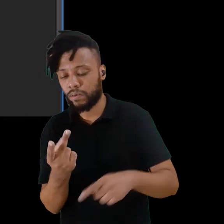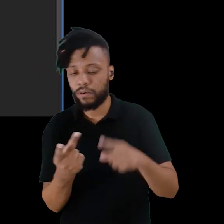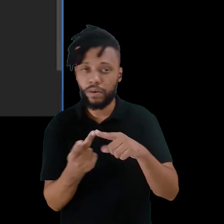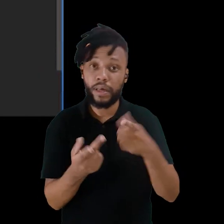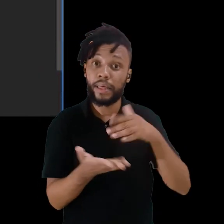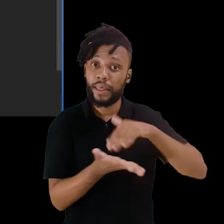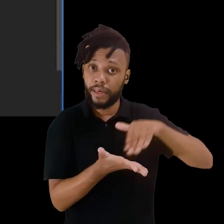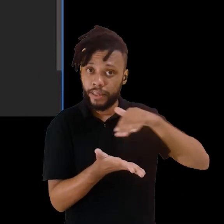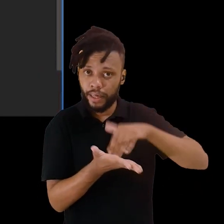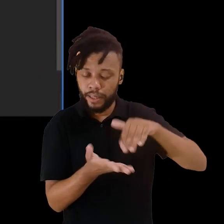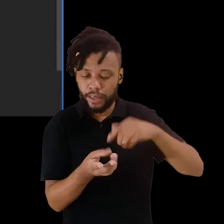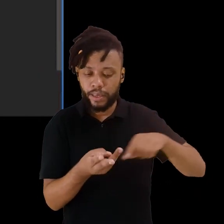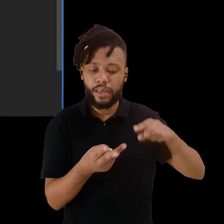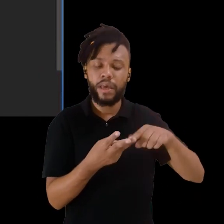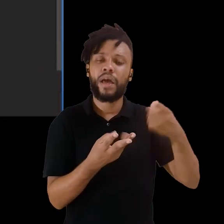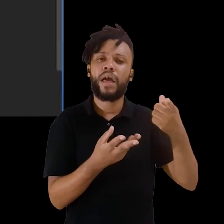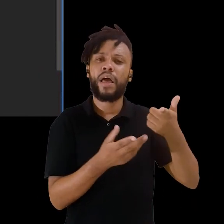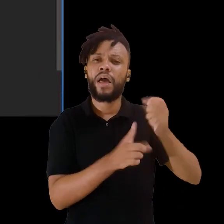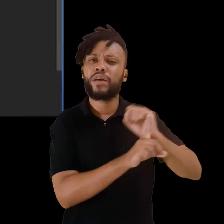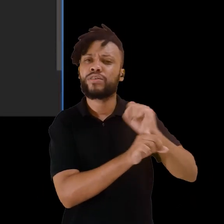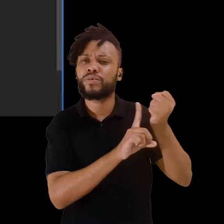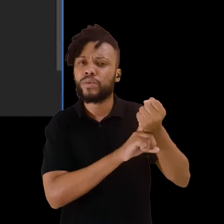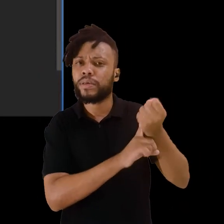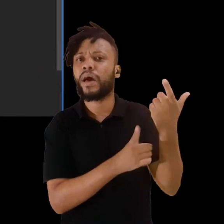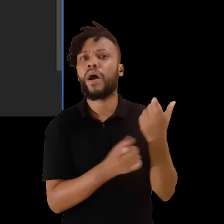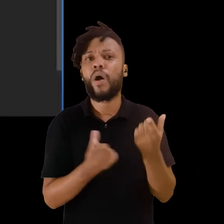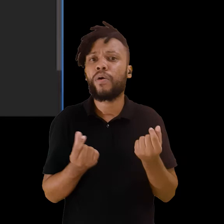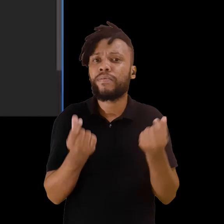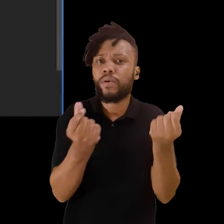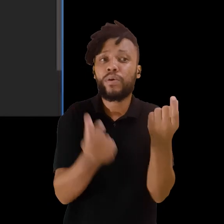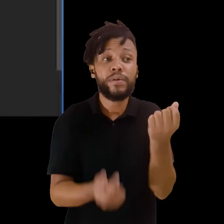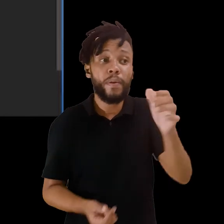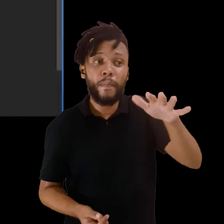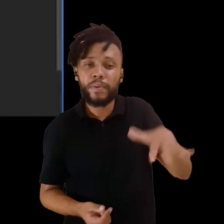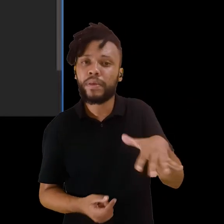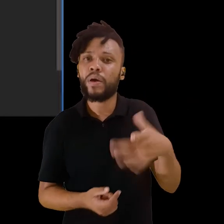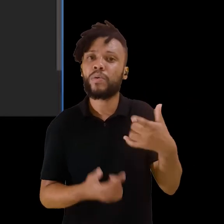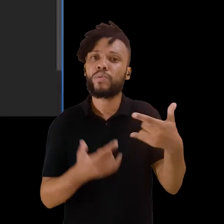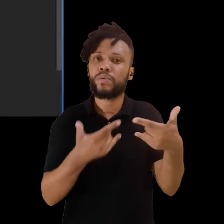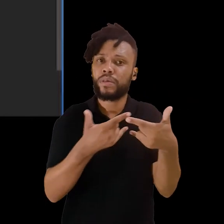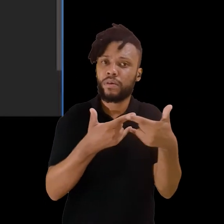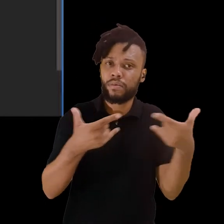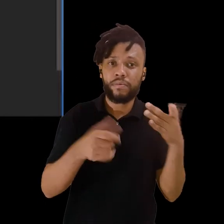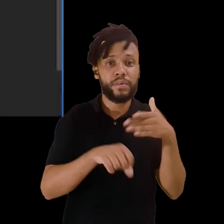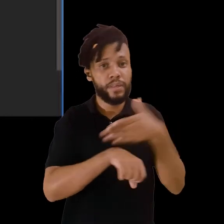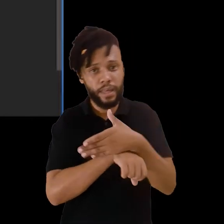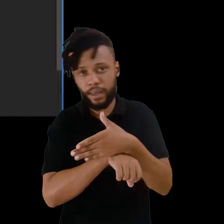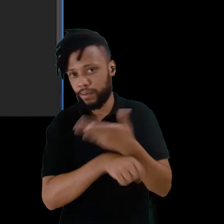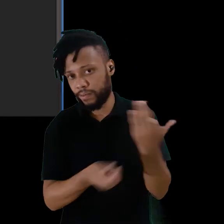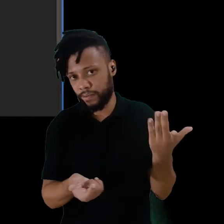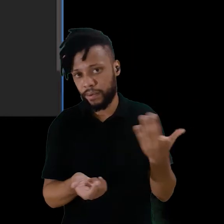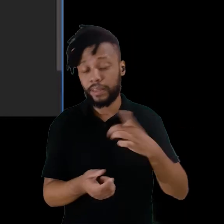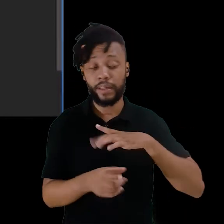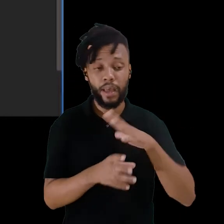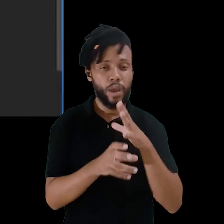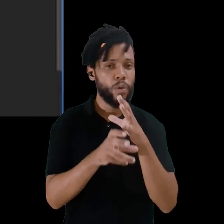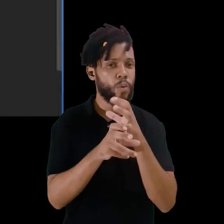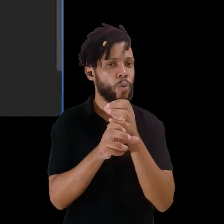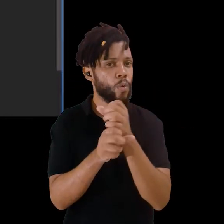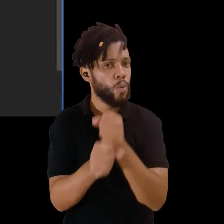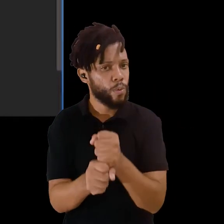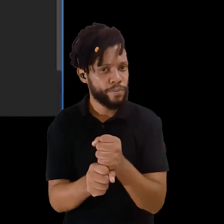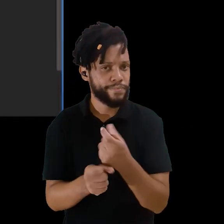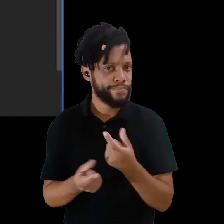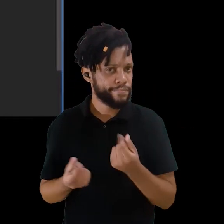contrapartida social e o valor normal e promocional dos seus ingressos, por exemplo, tá? Aqui vai ter o cálculo